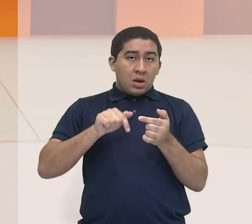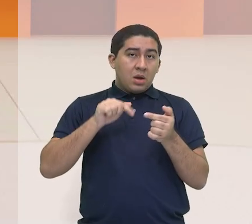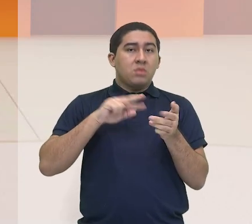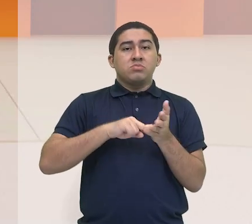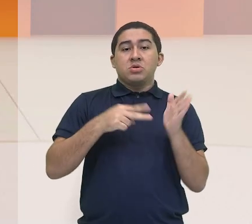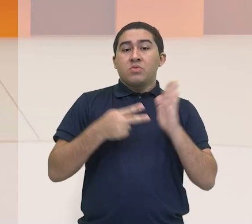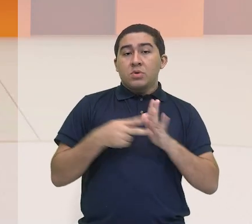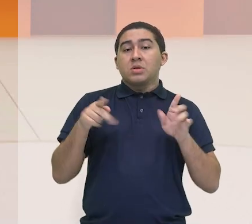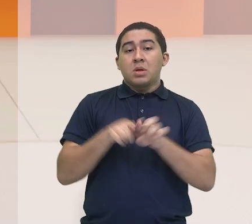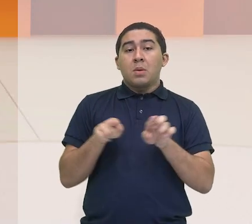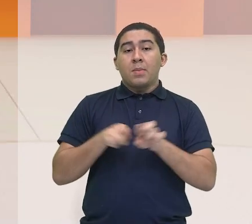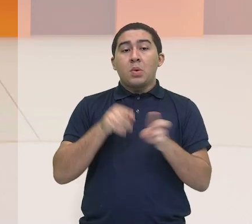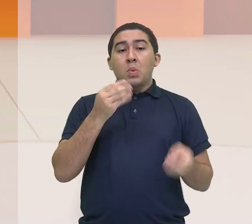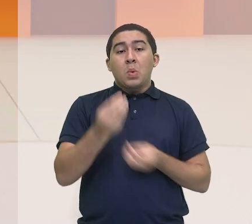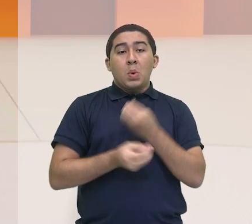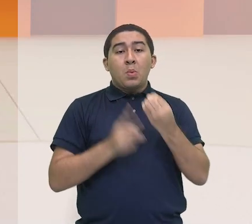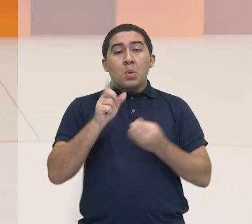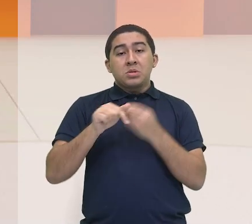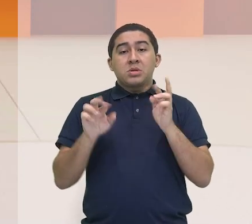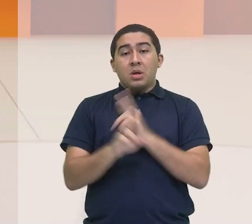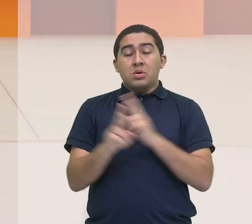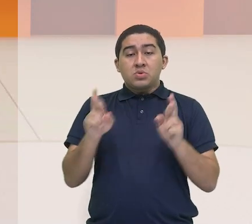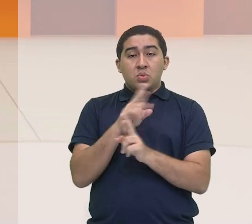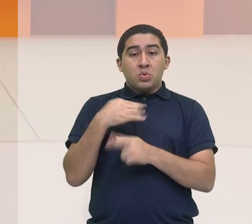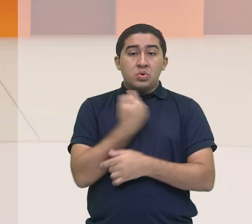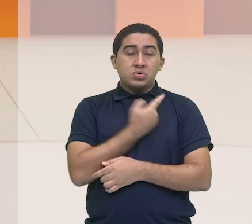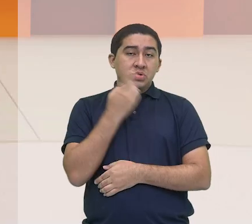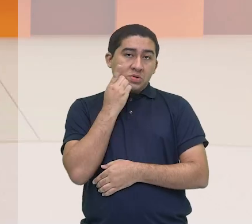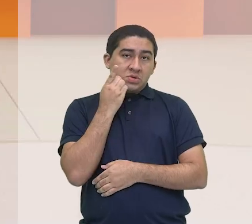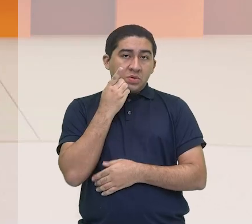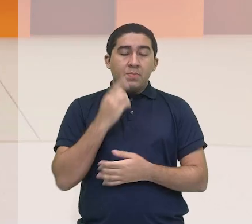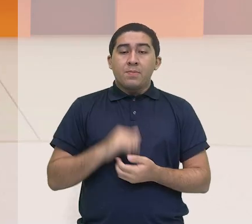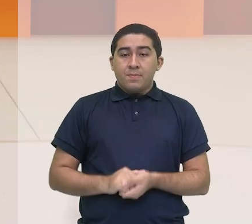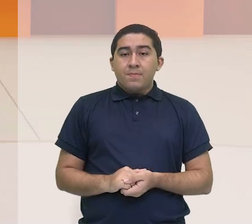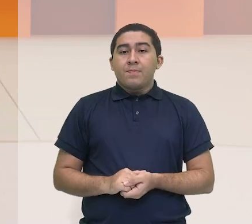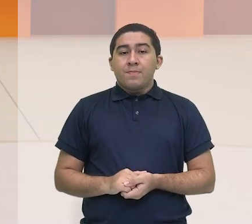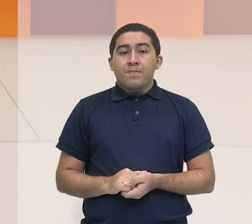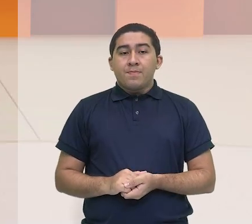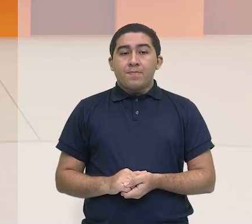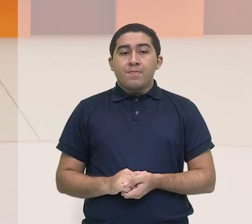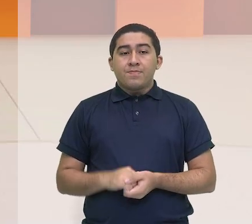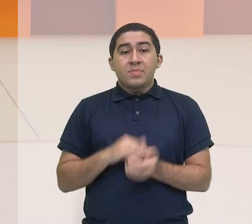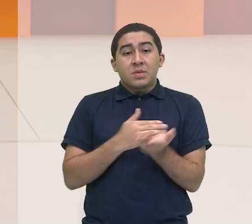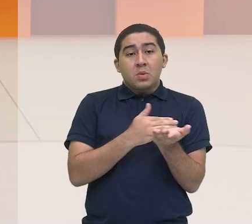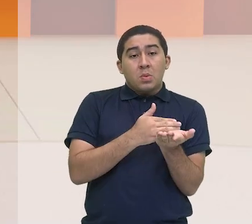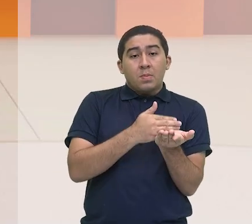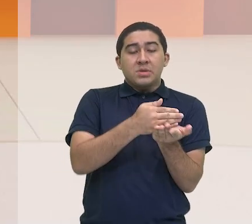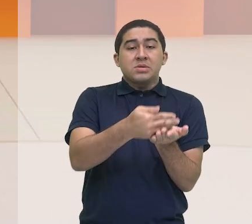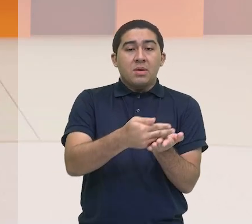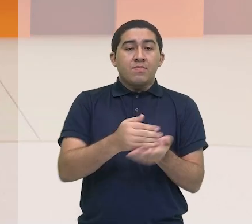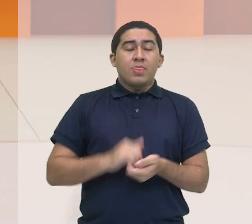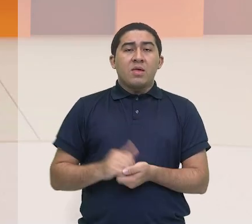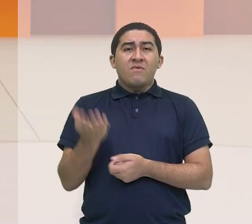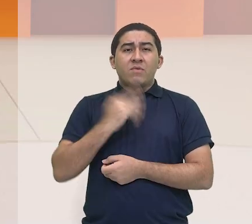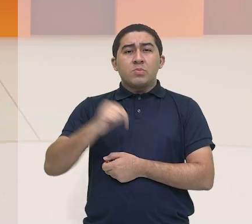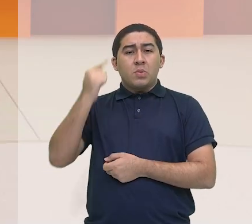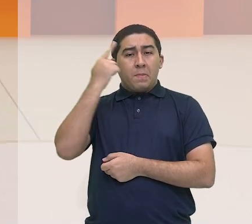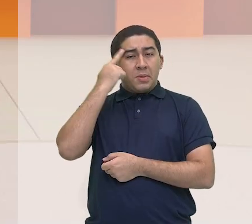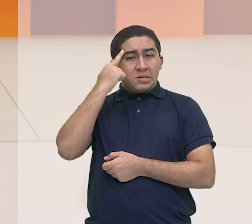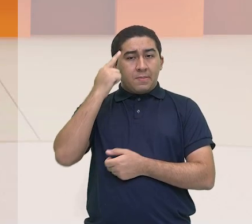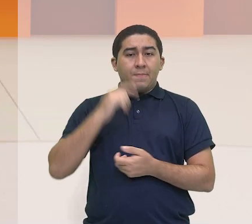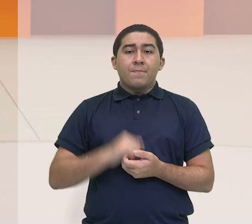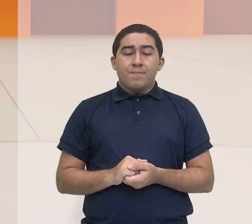significam e como eles se relacionam no nosso dia a dia. Para começar, gente, vamos pensar um